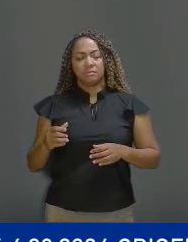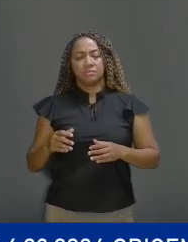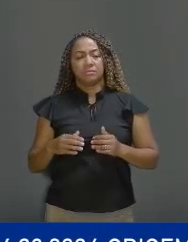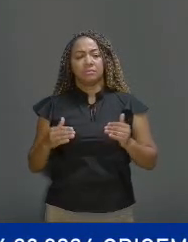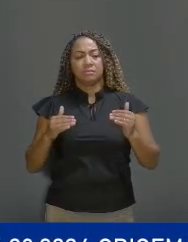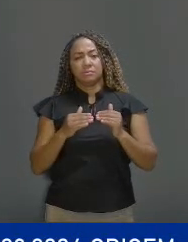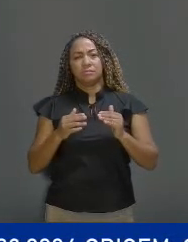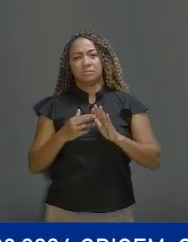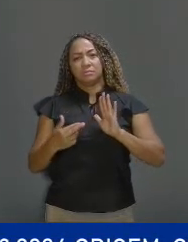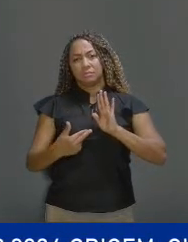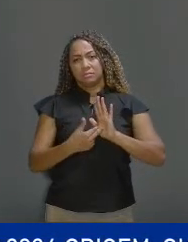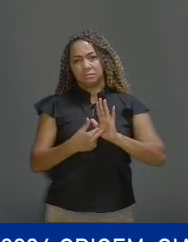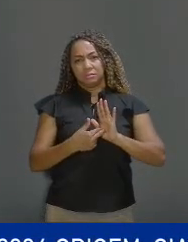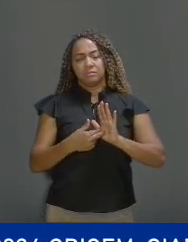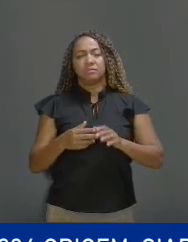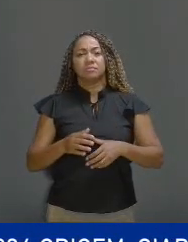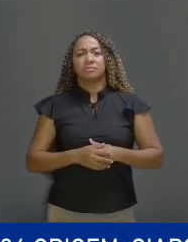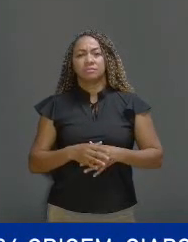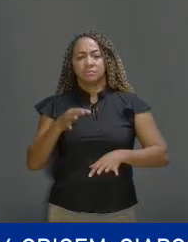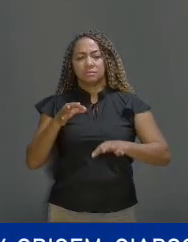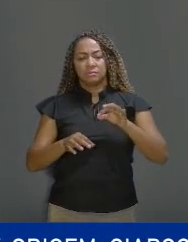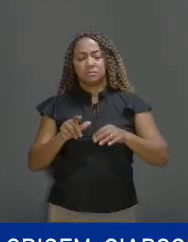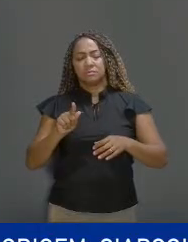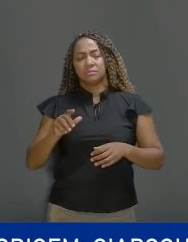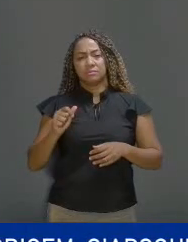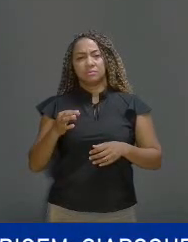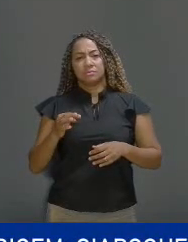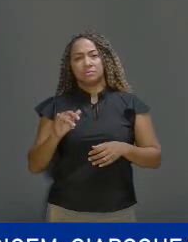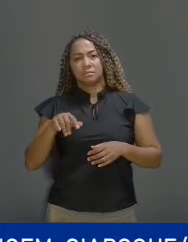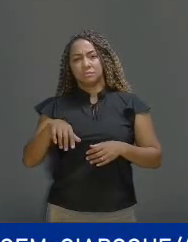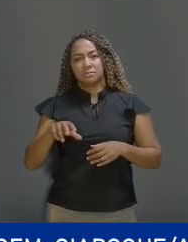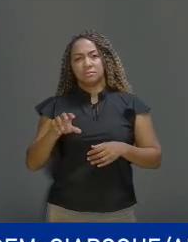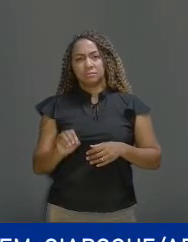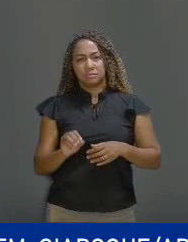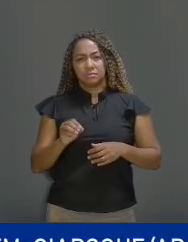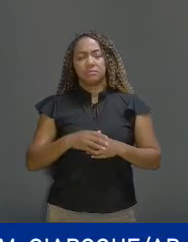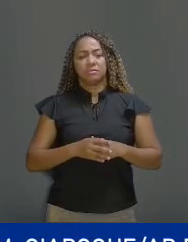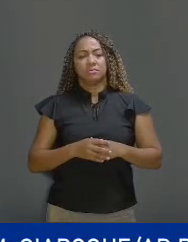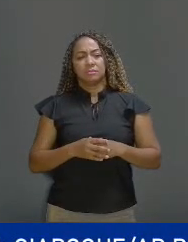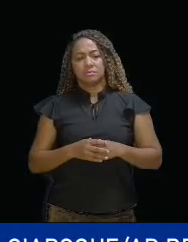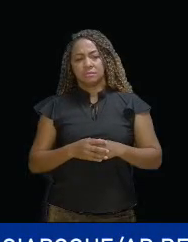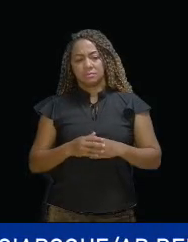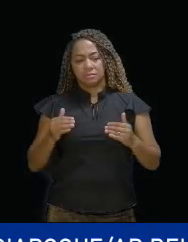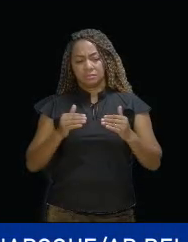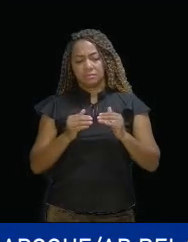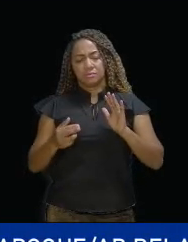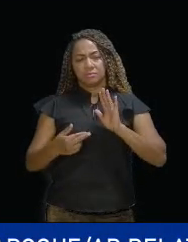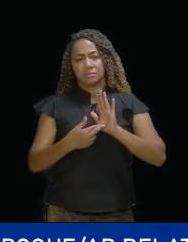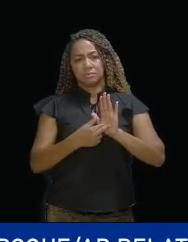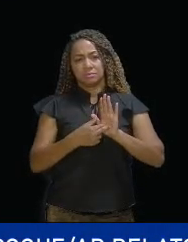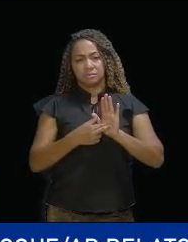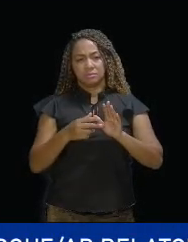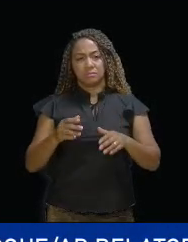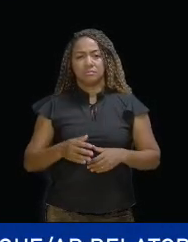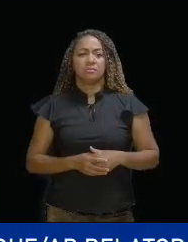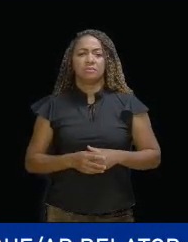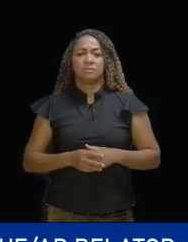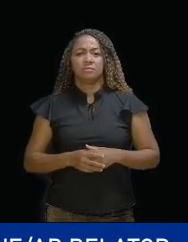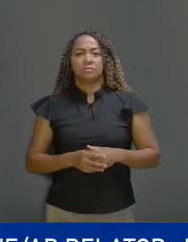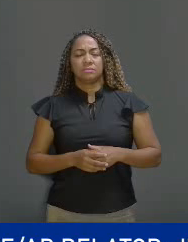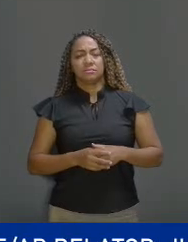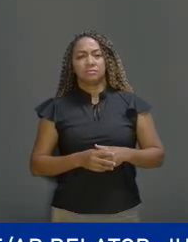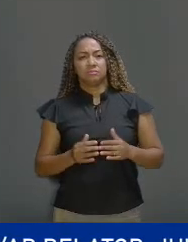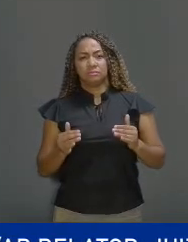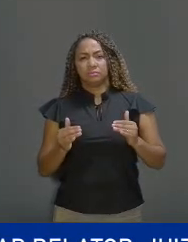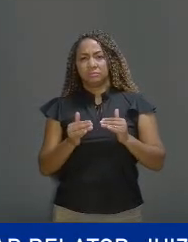presidente. Juiz Agostinho Silvério? Com o relator. Juiz Anselmo